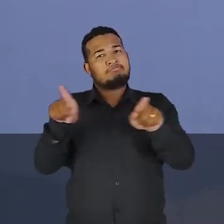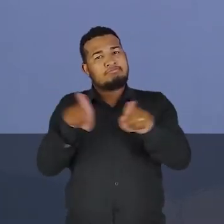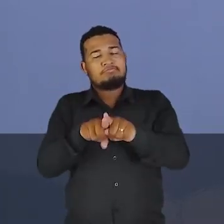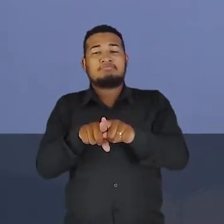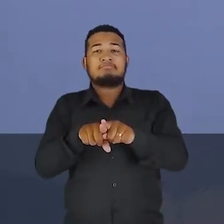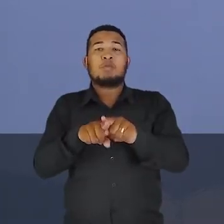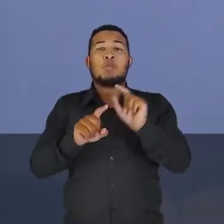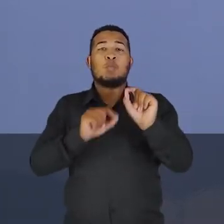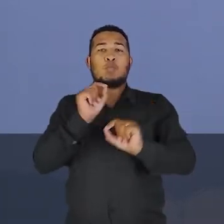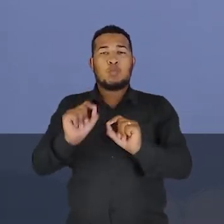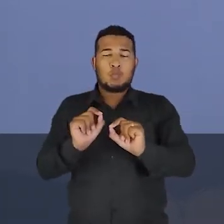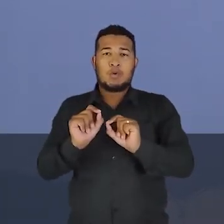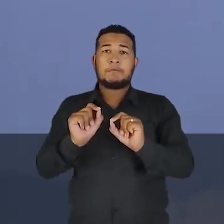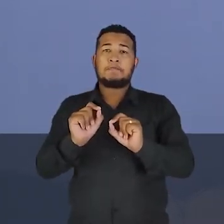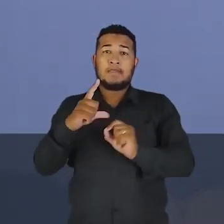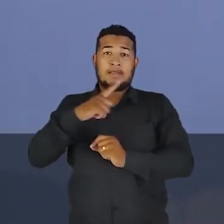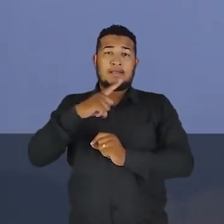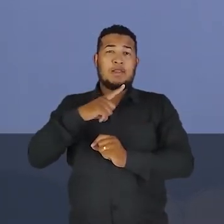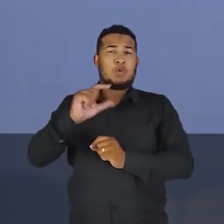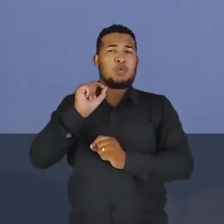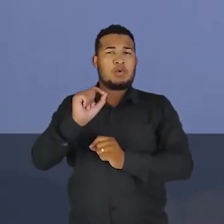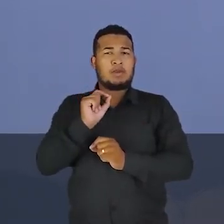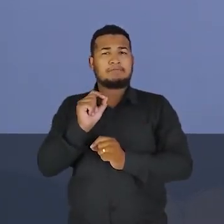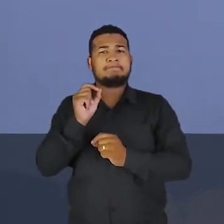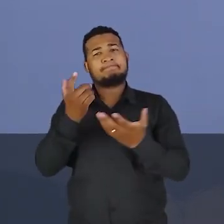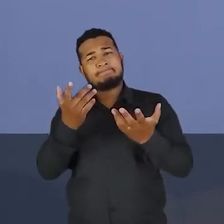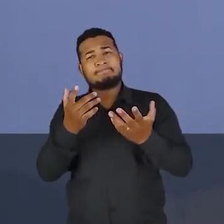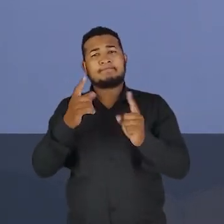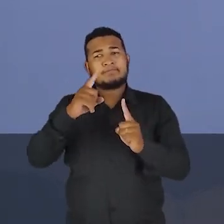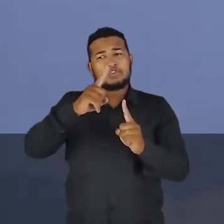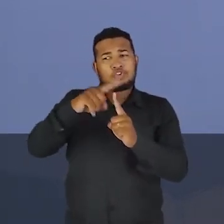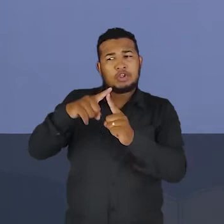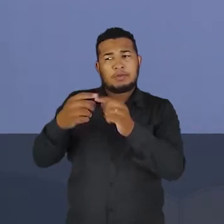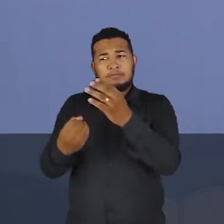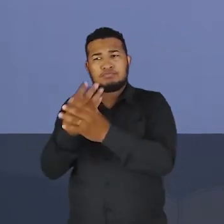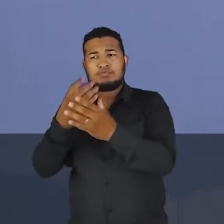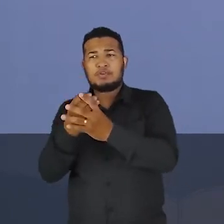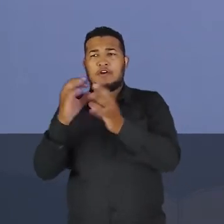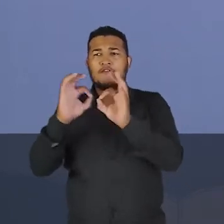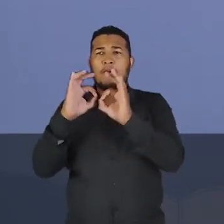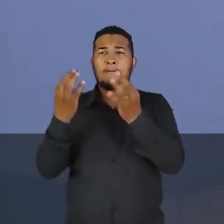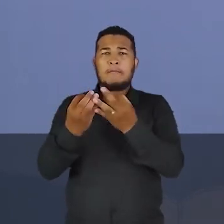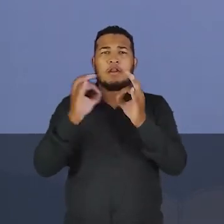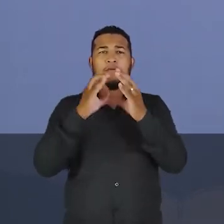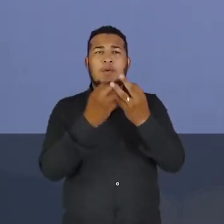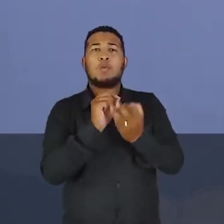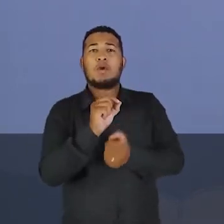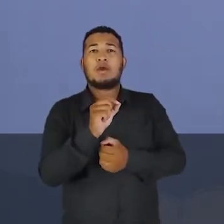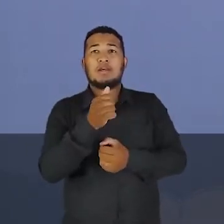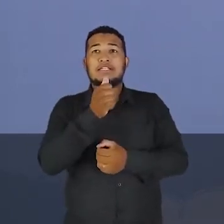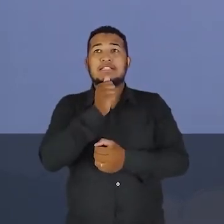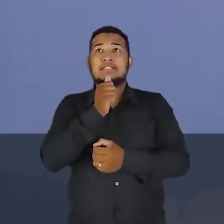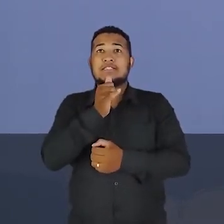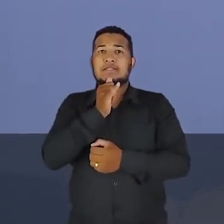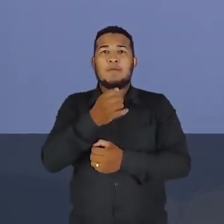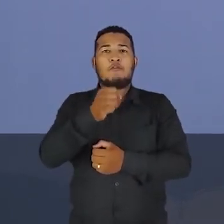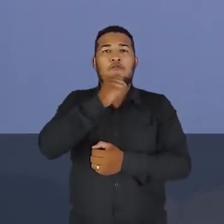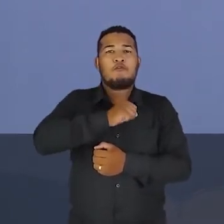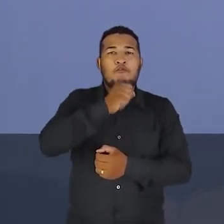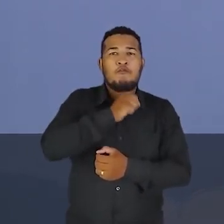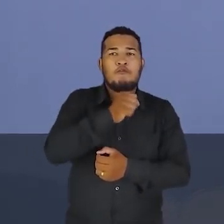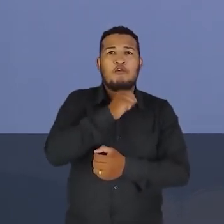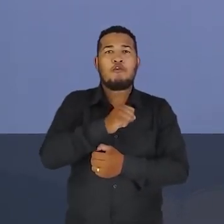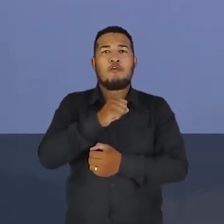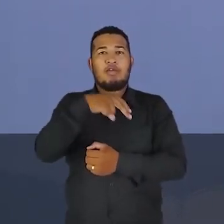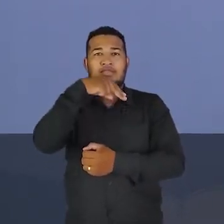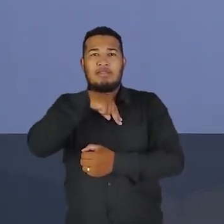disso, nós temos formações de família que são avô, avó e neto, sendo